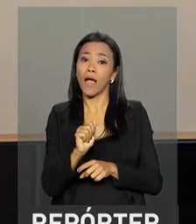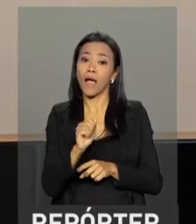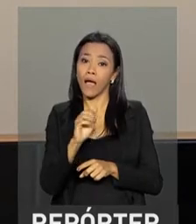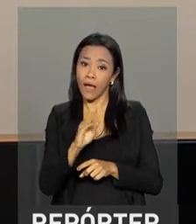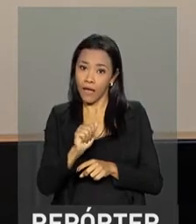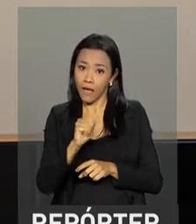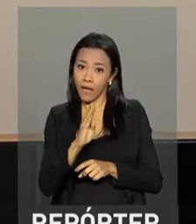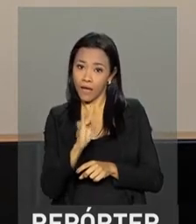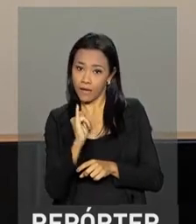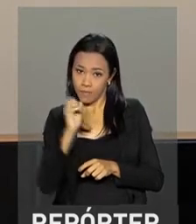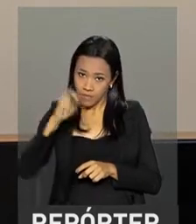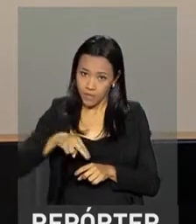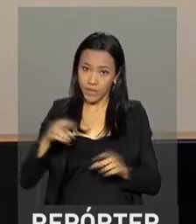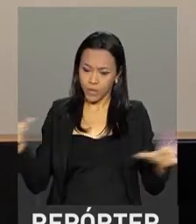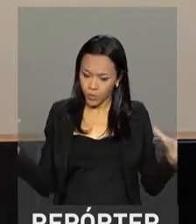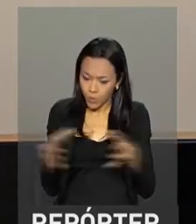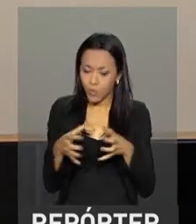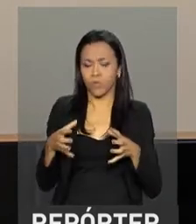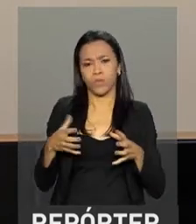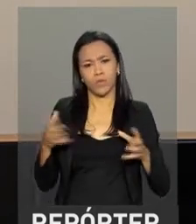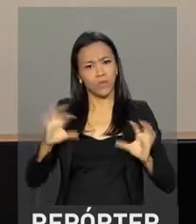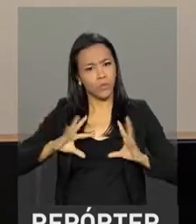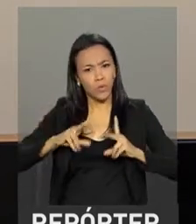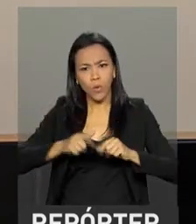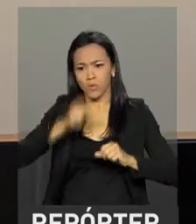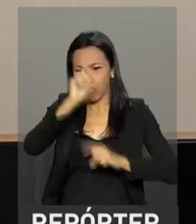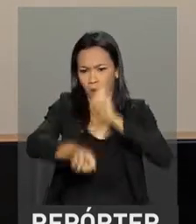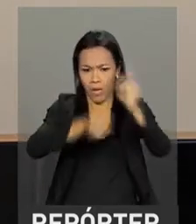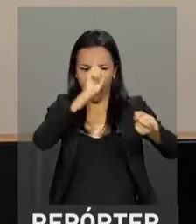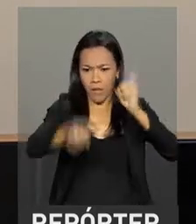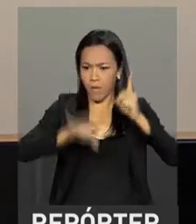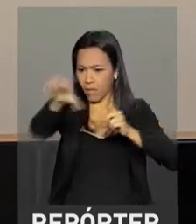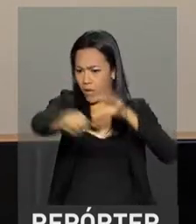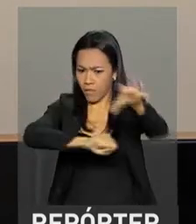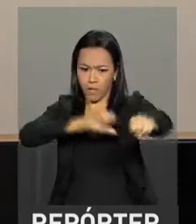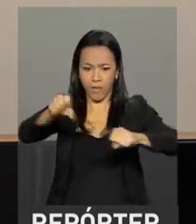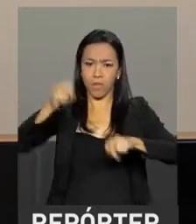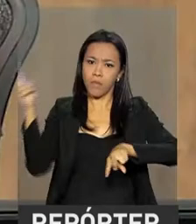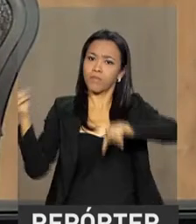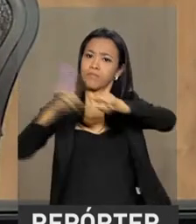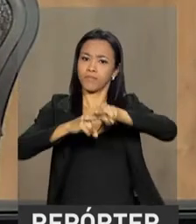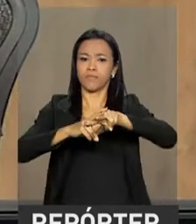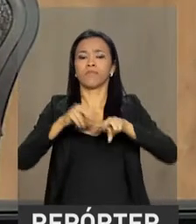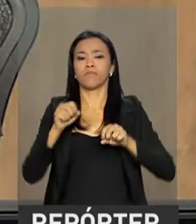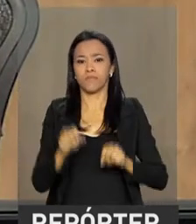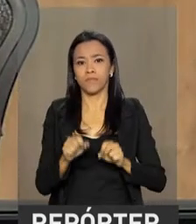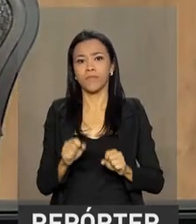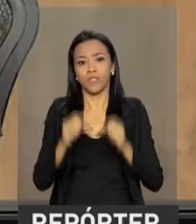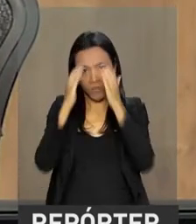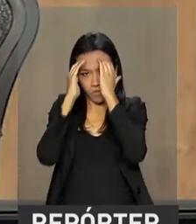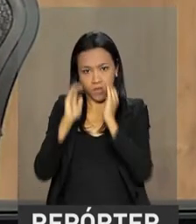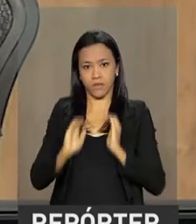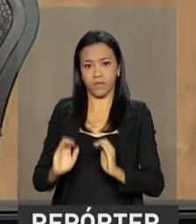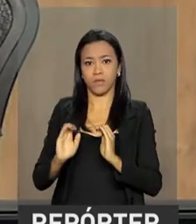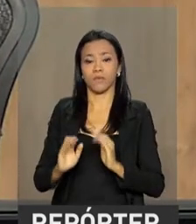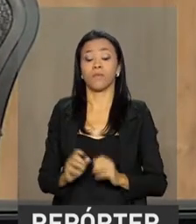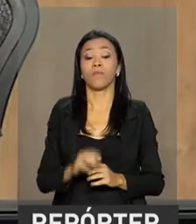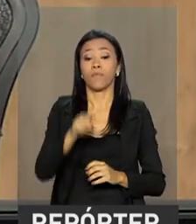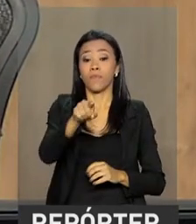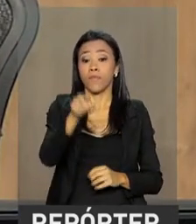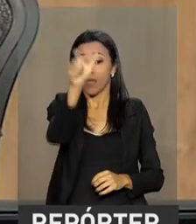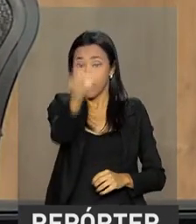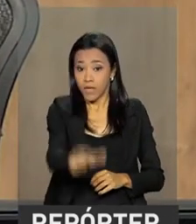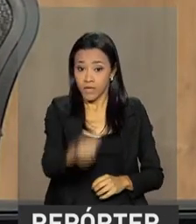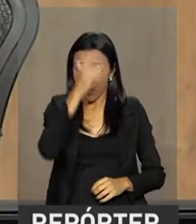nas comunidades até que todos os mandados de prisão sejam cumpridos pela polícia. O porta-voz do Comando Militar do Leste